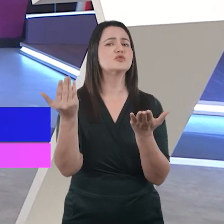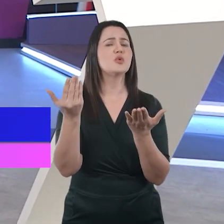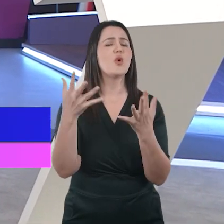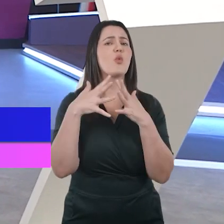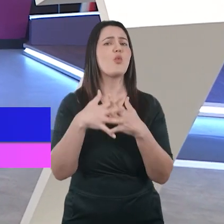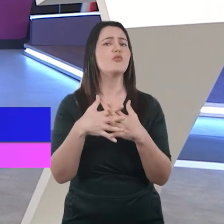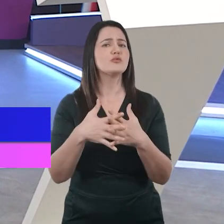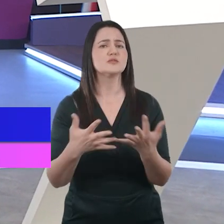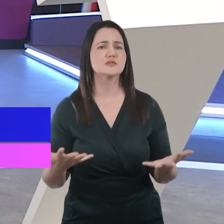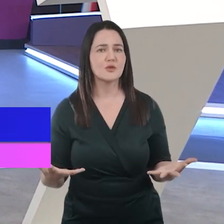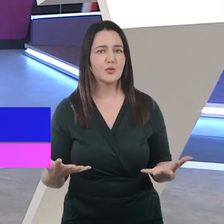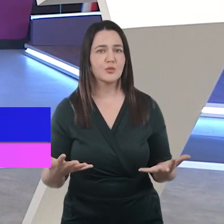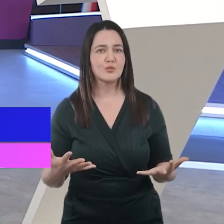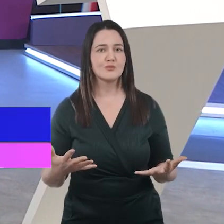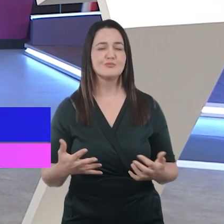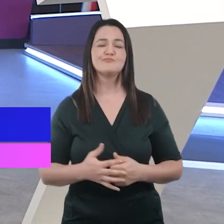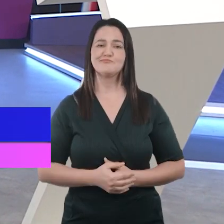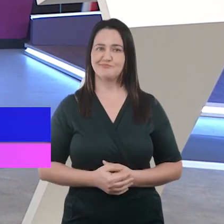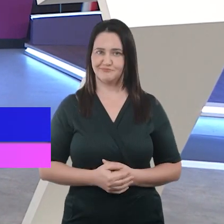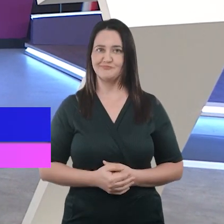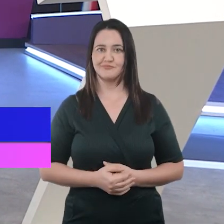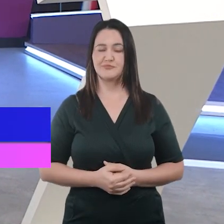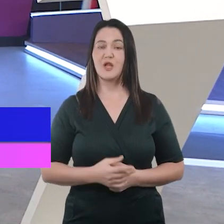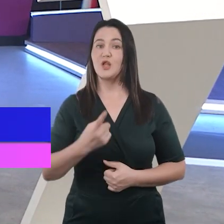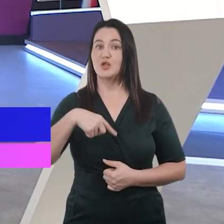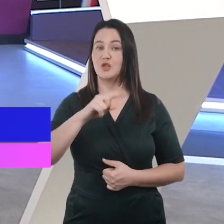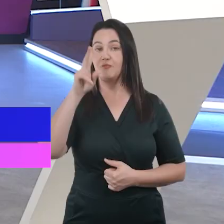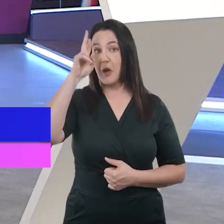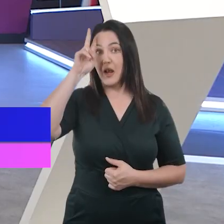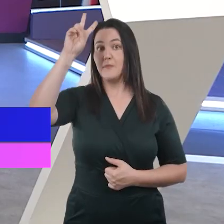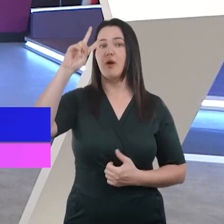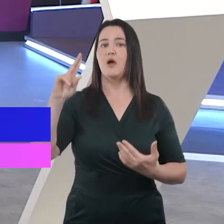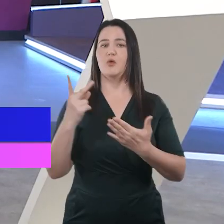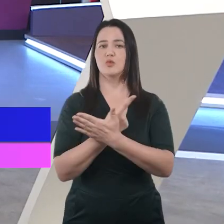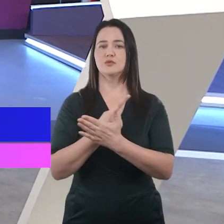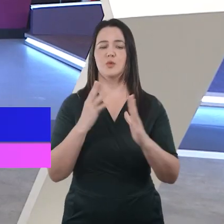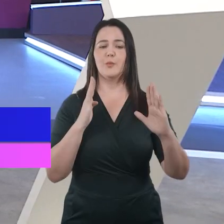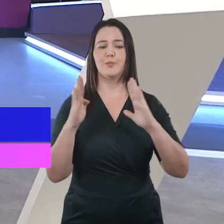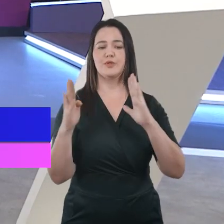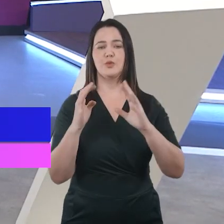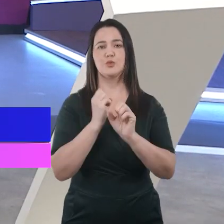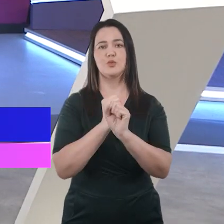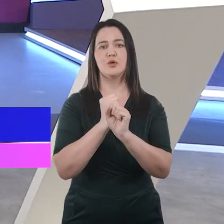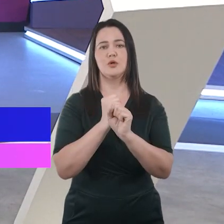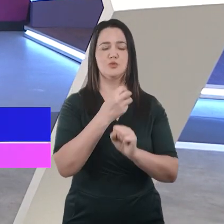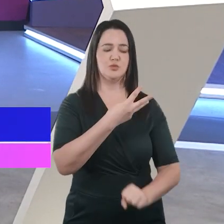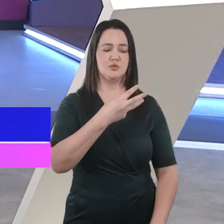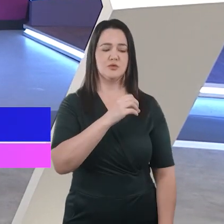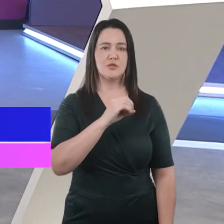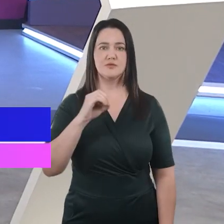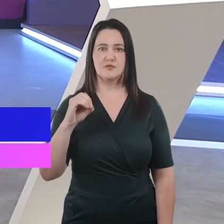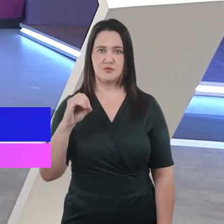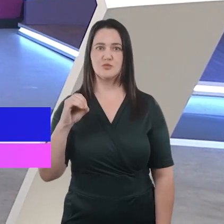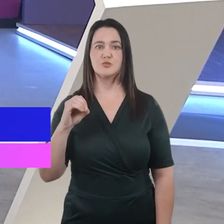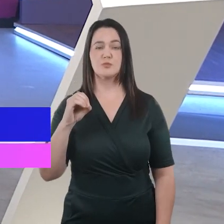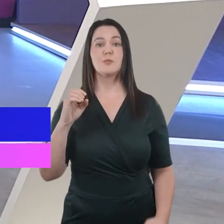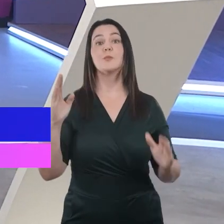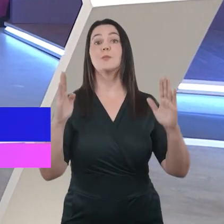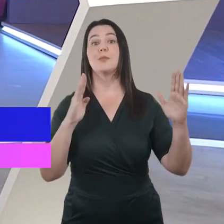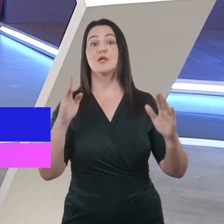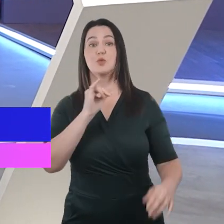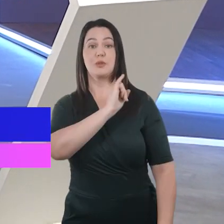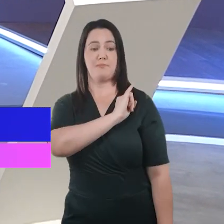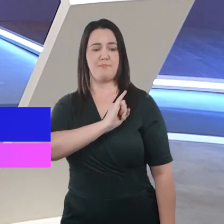acontecer. Eu quero te levar agora lá para os anos 300, quando Roma